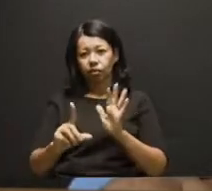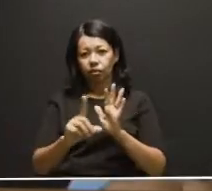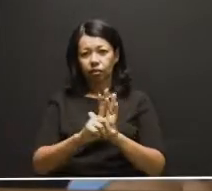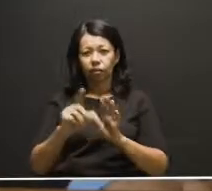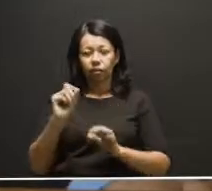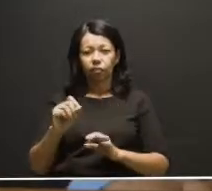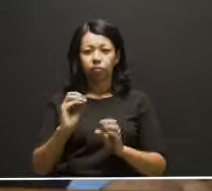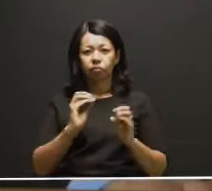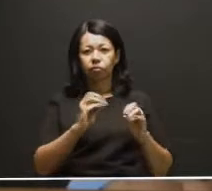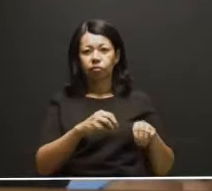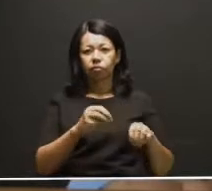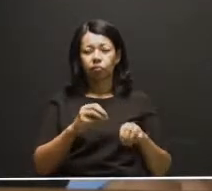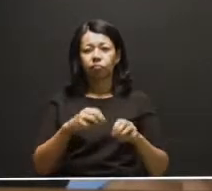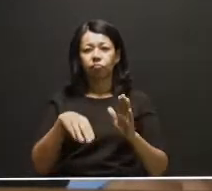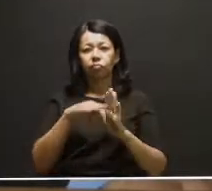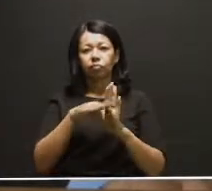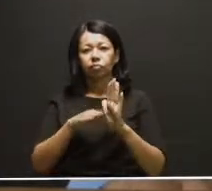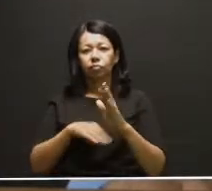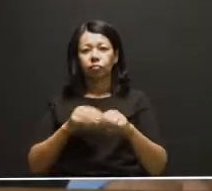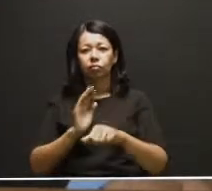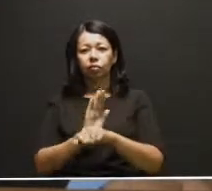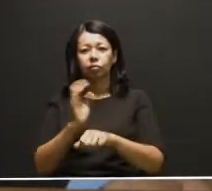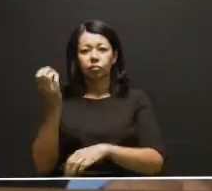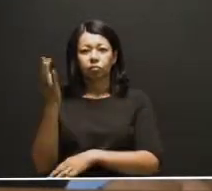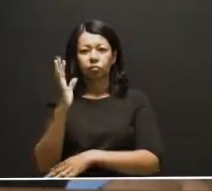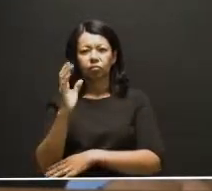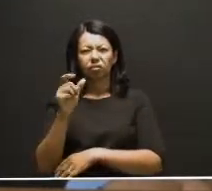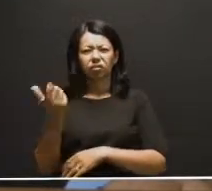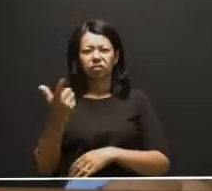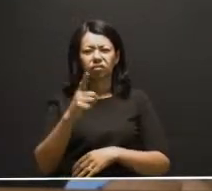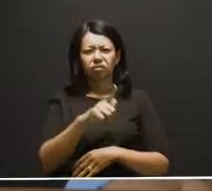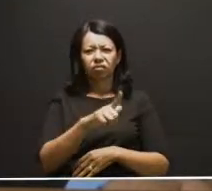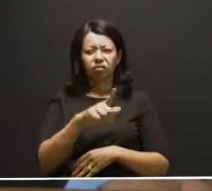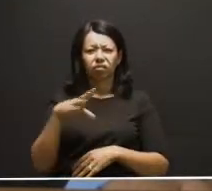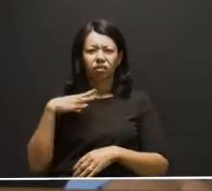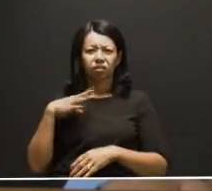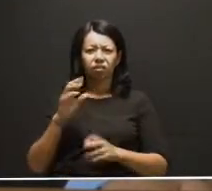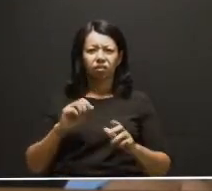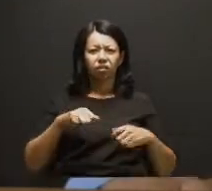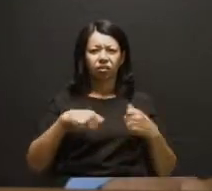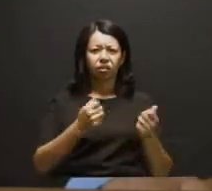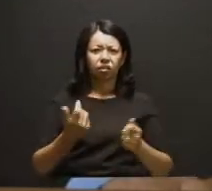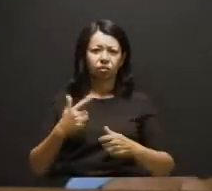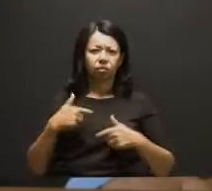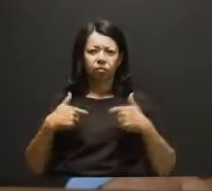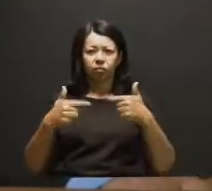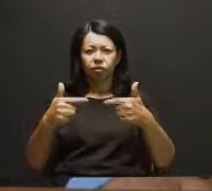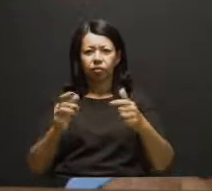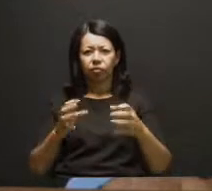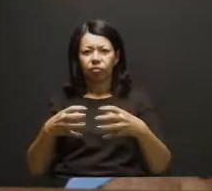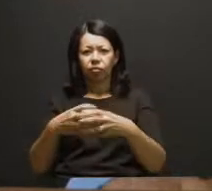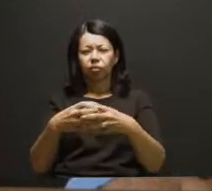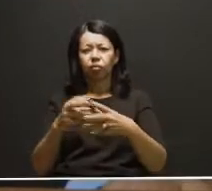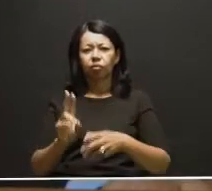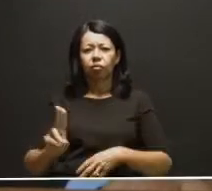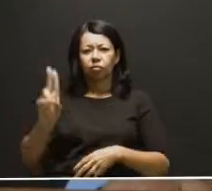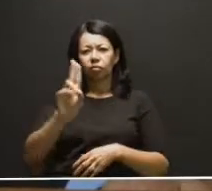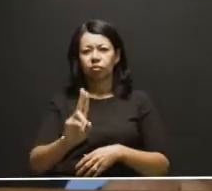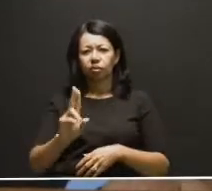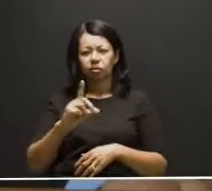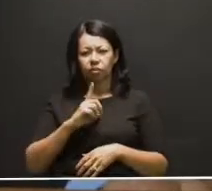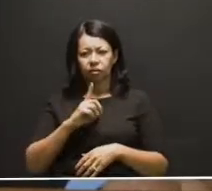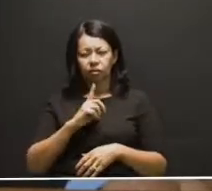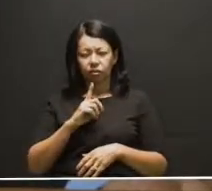institui o programa municipal de arborização urbana no município e dá outras providências essas comissões usando da prerrogativa